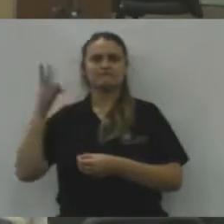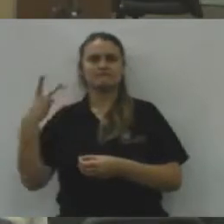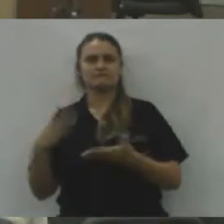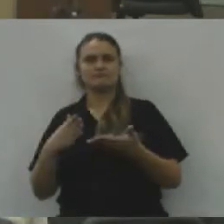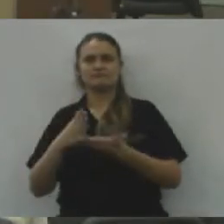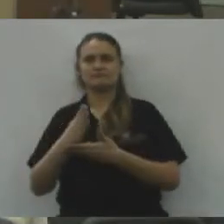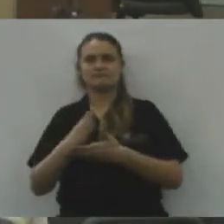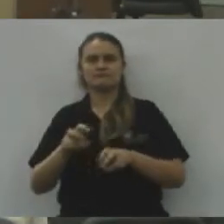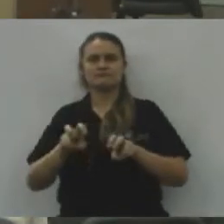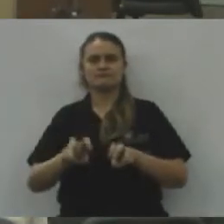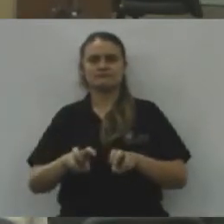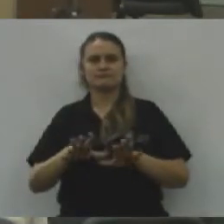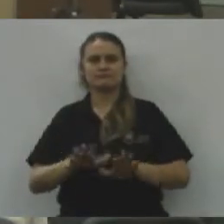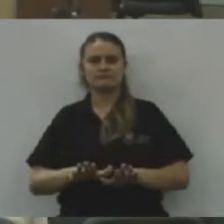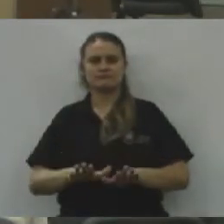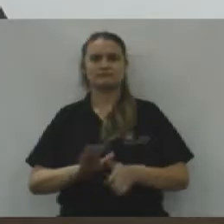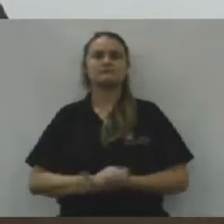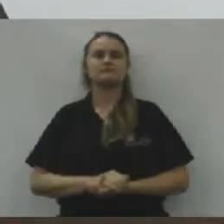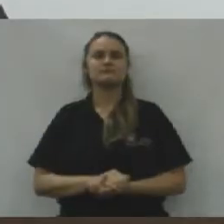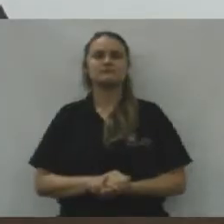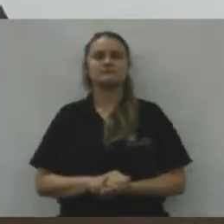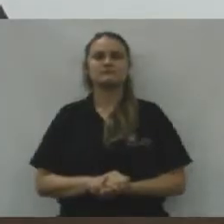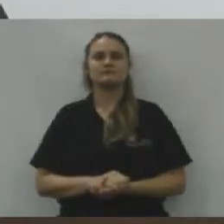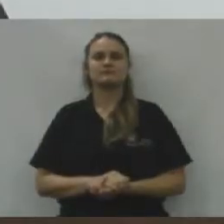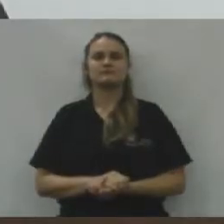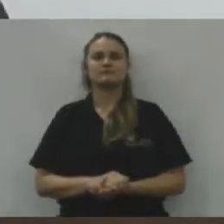que aprovam, permaneçam como estão.